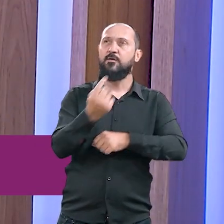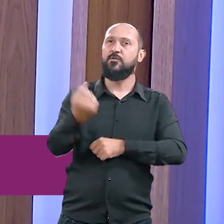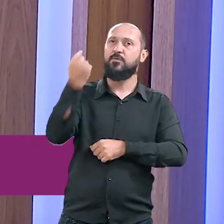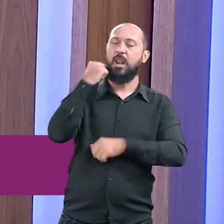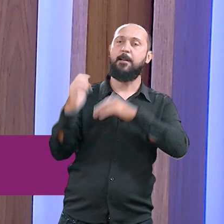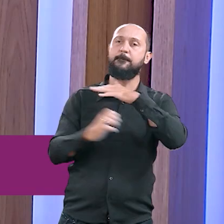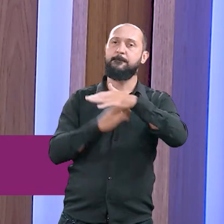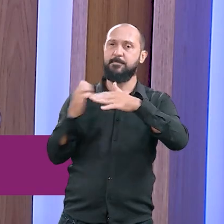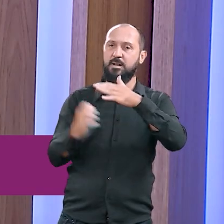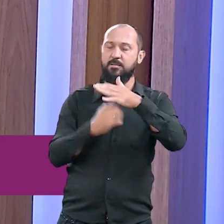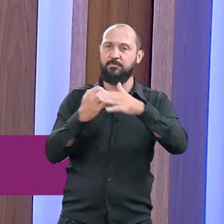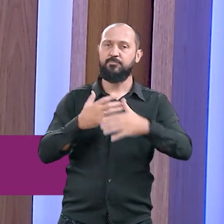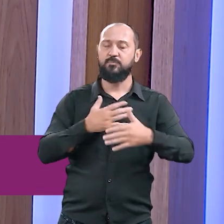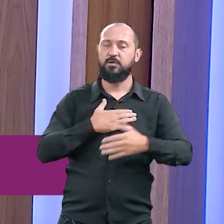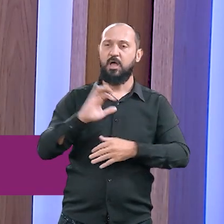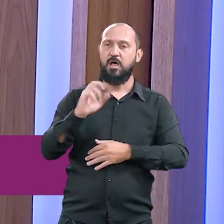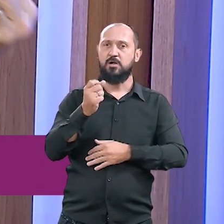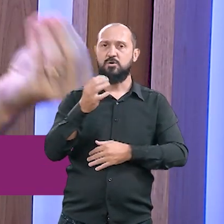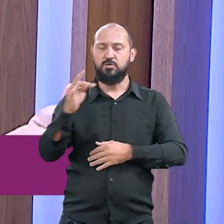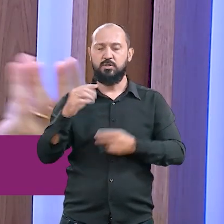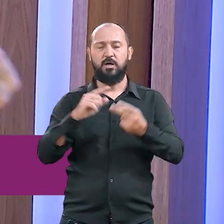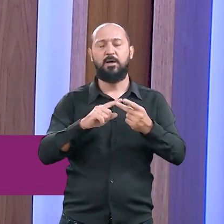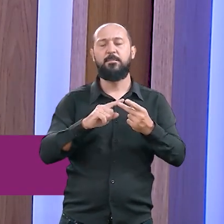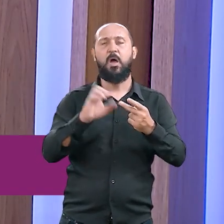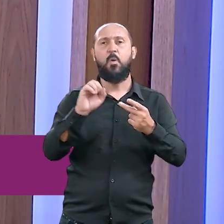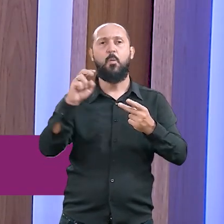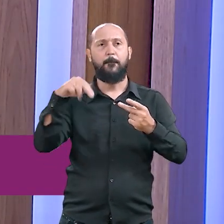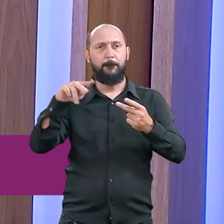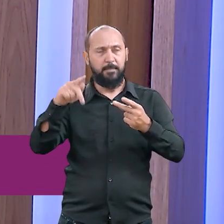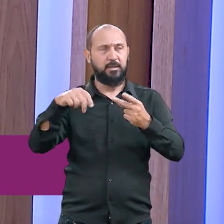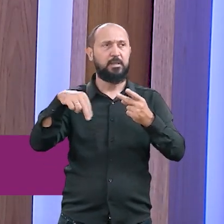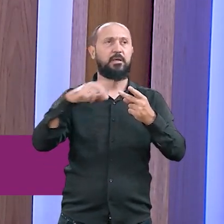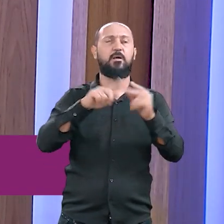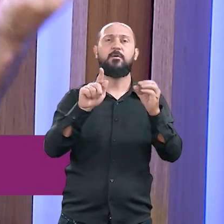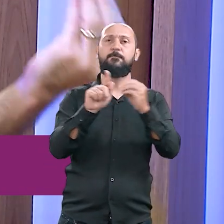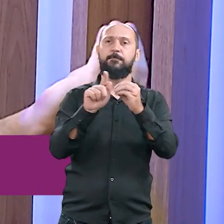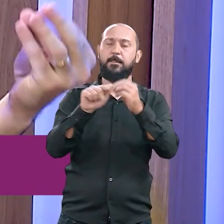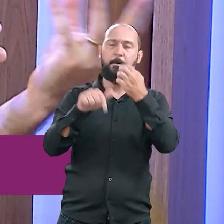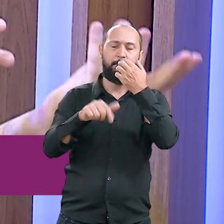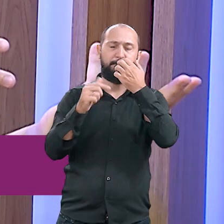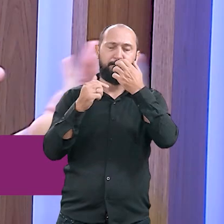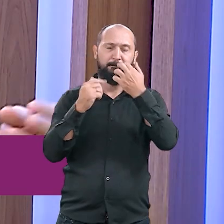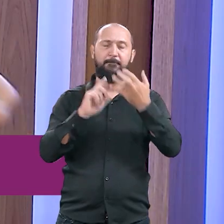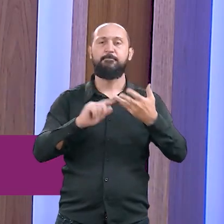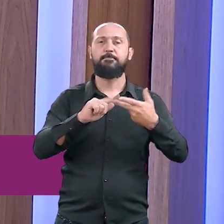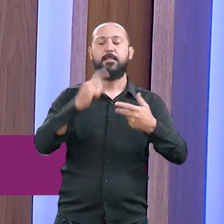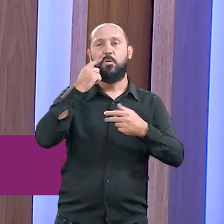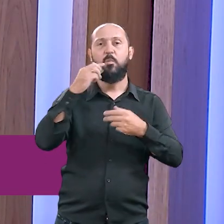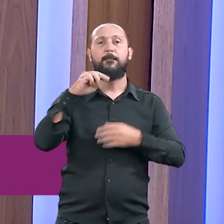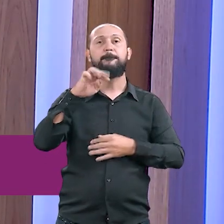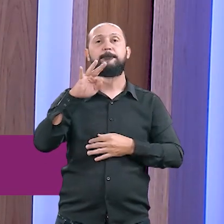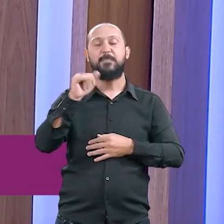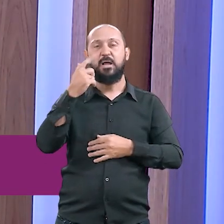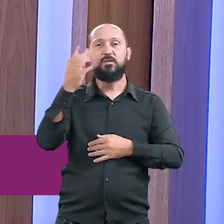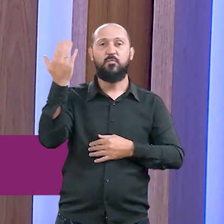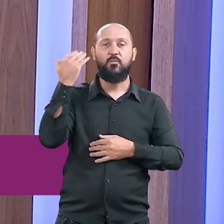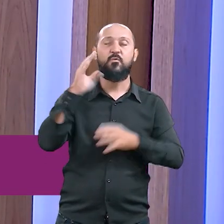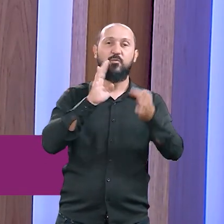Eu tenho ouvido falar, tenho lido a respeito de que você pode dar os seus comandos e deixar ele com a sua cara, por exemplo. Com certeza. Eu não vou usar a palavra